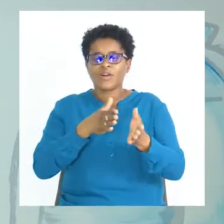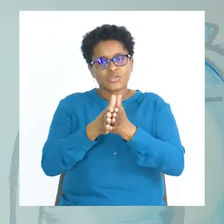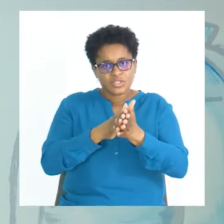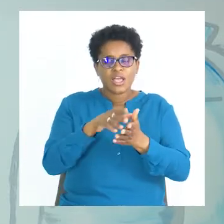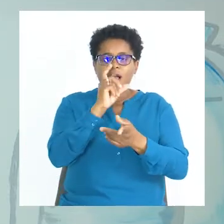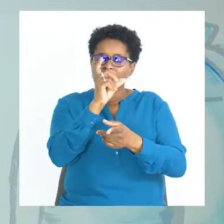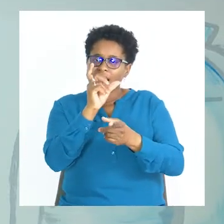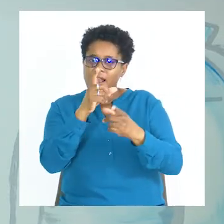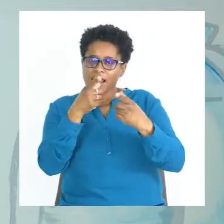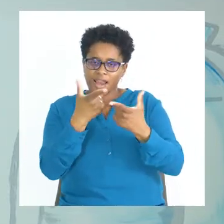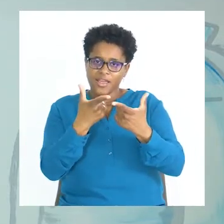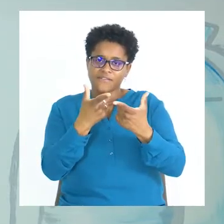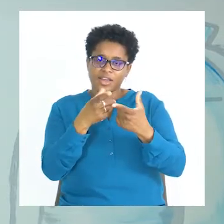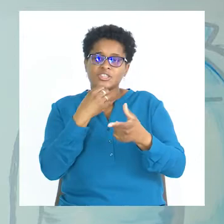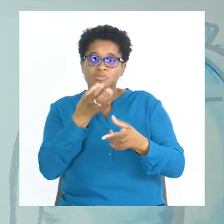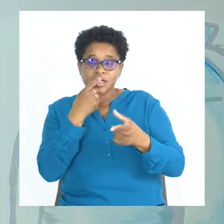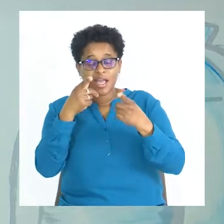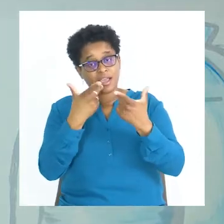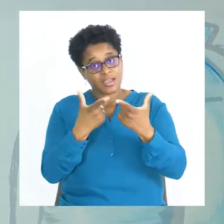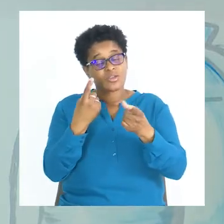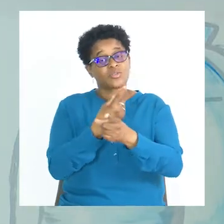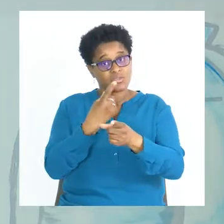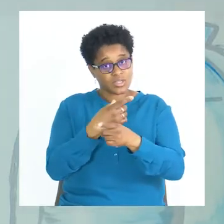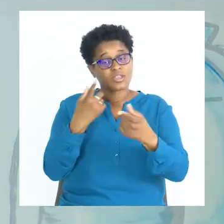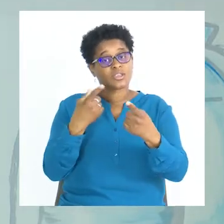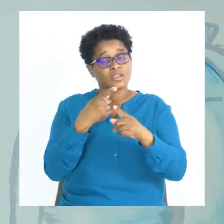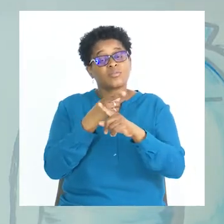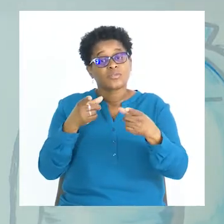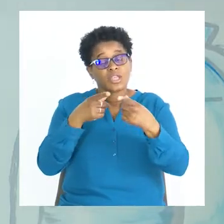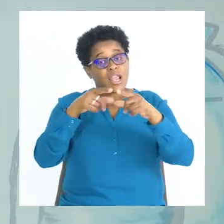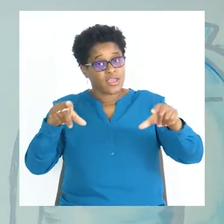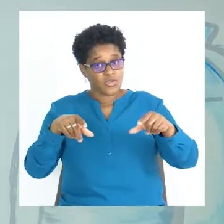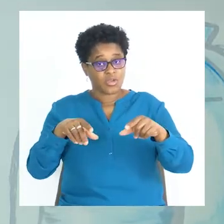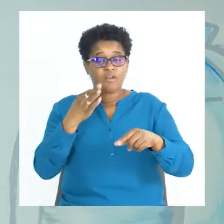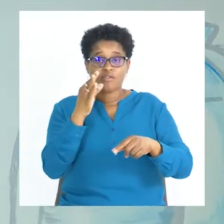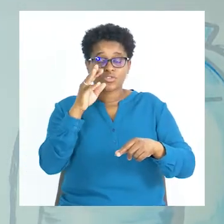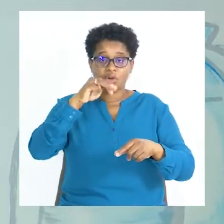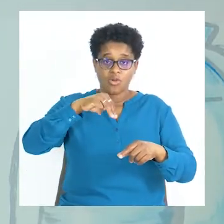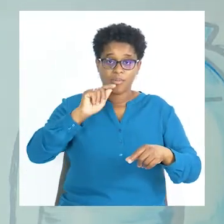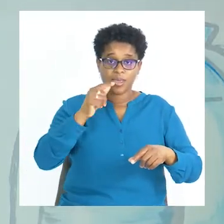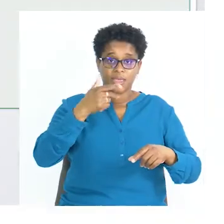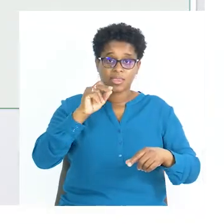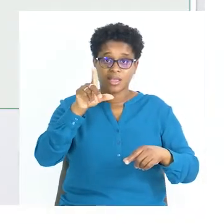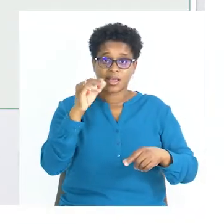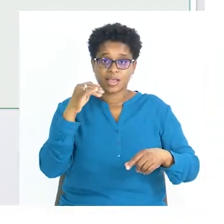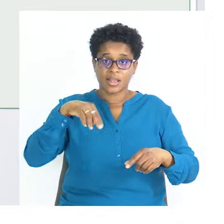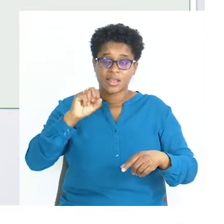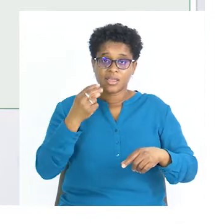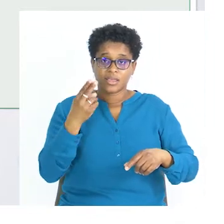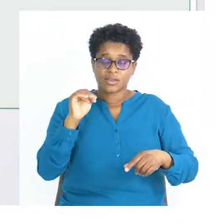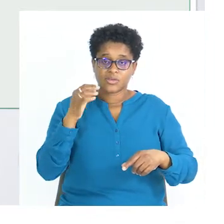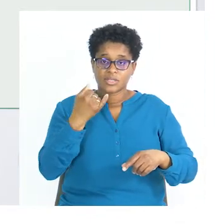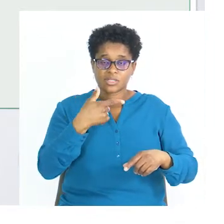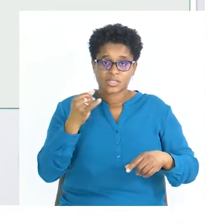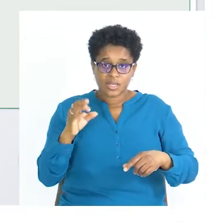aquilo que é o significado da língua. Por isso, utilizas a função metalinguística. Centraliza-se na linguagem. A